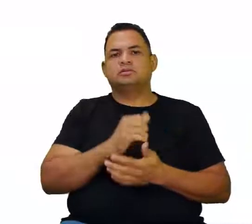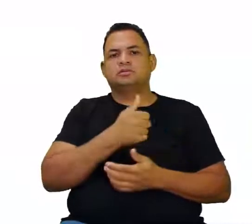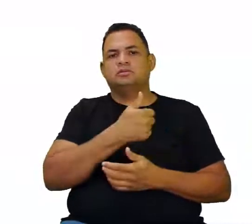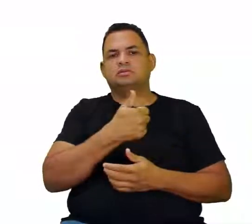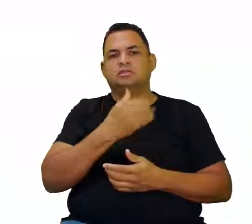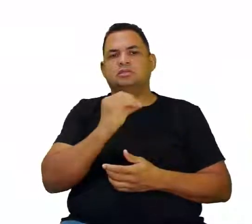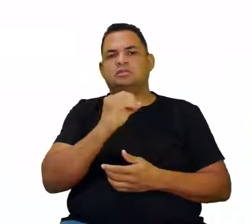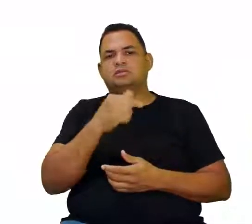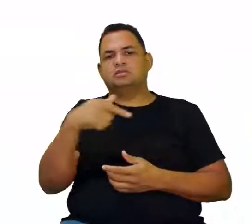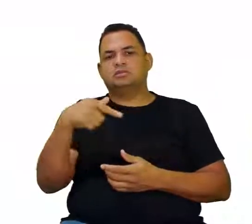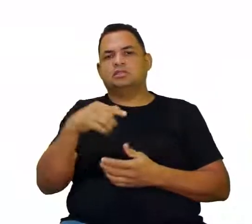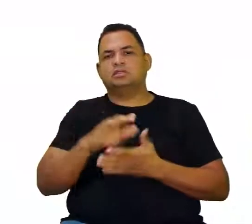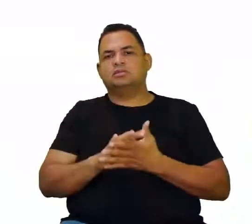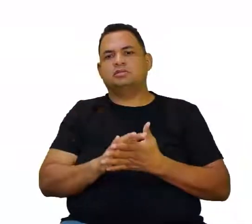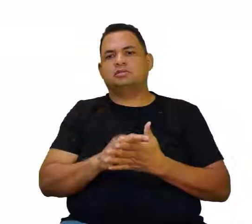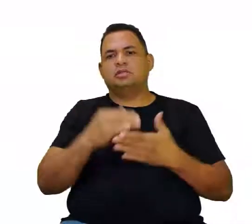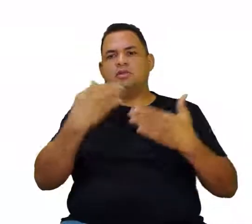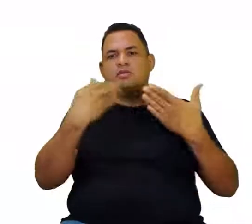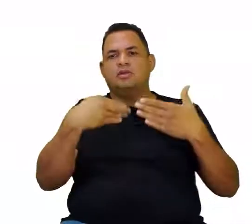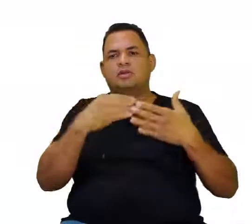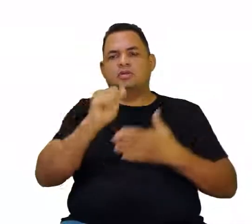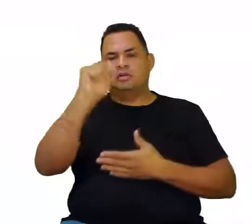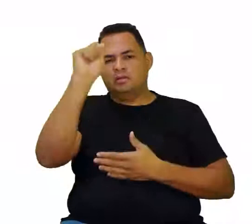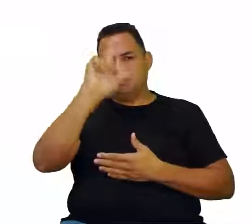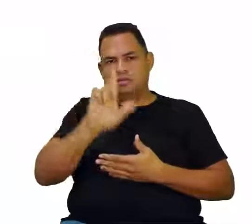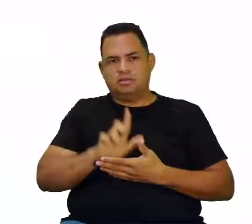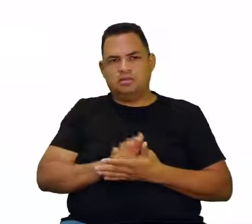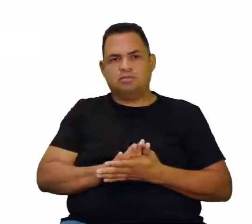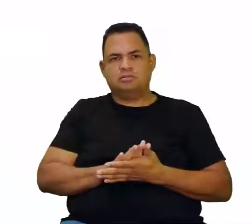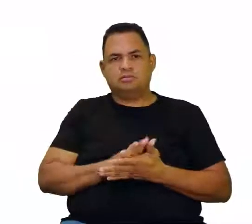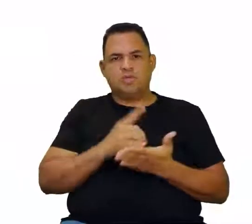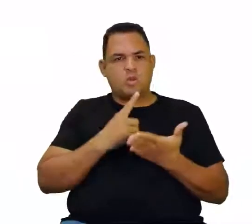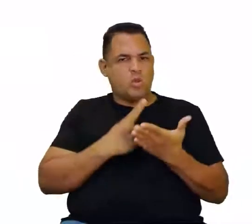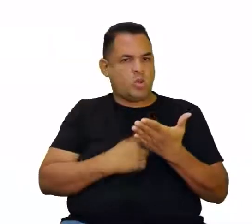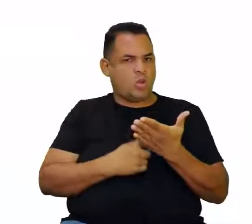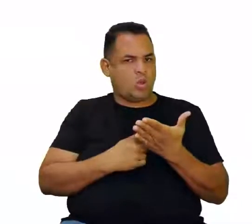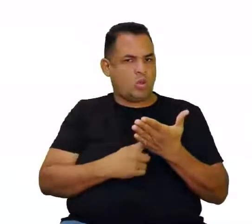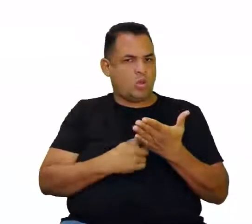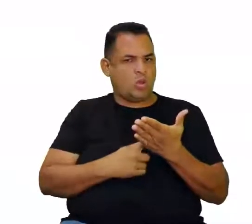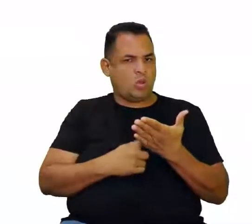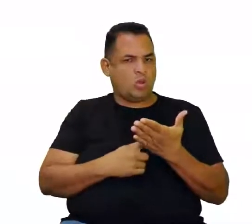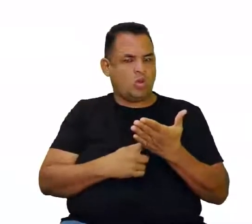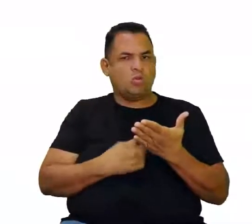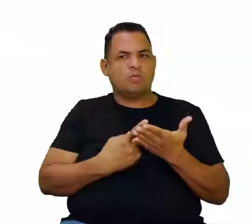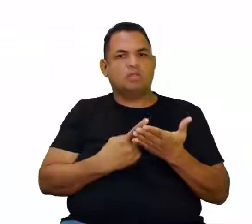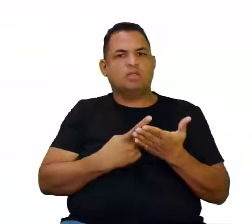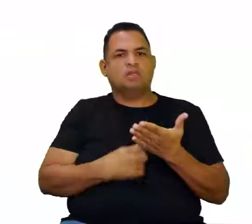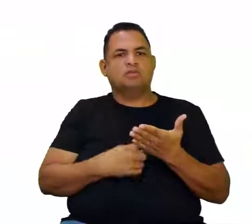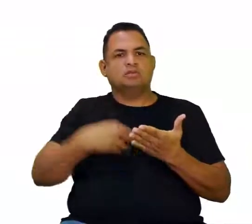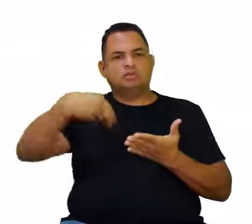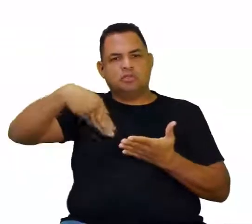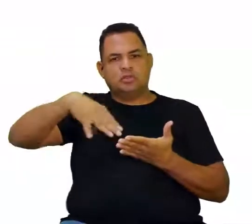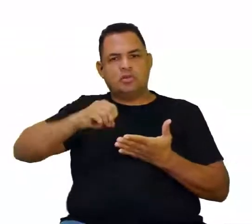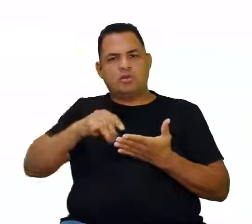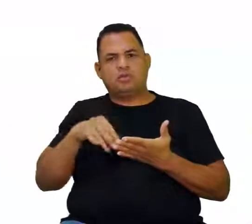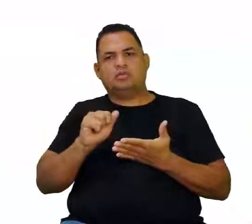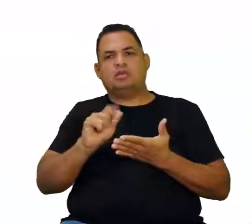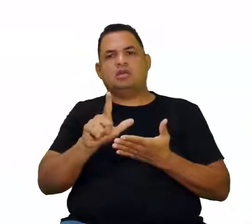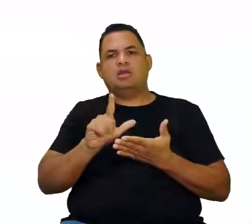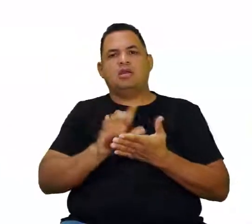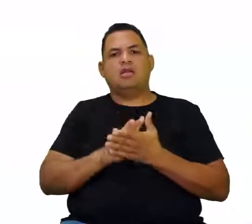Caderno Azul, e diz o seguinte: o Protocolo de Montreal é um